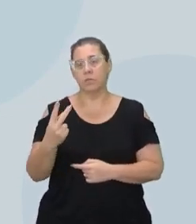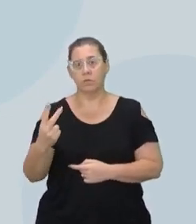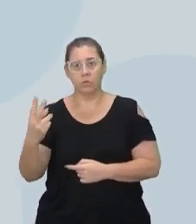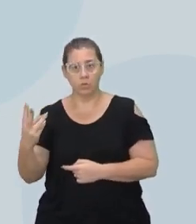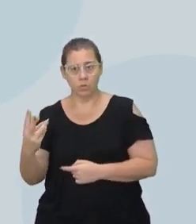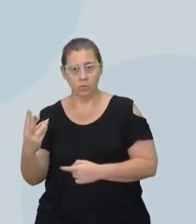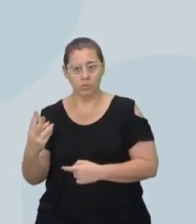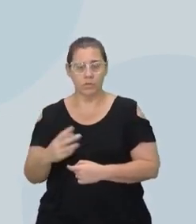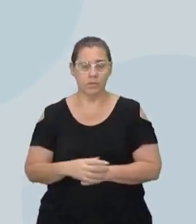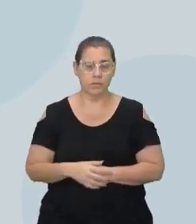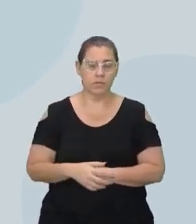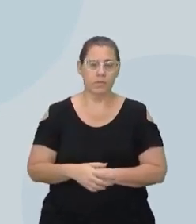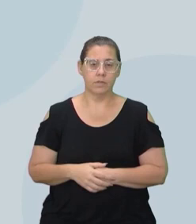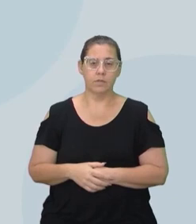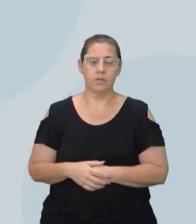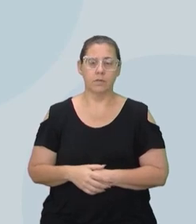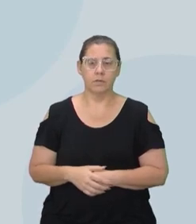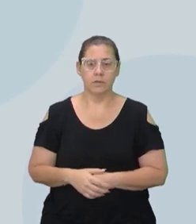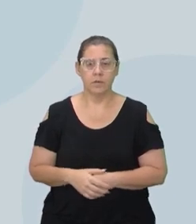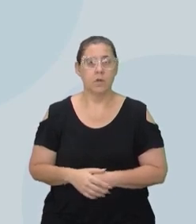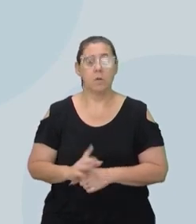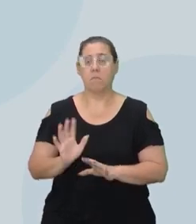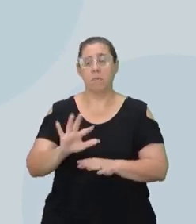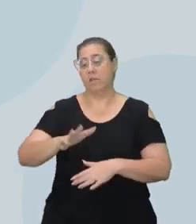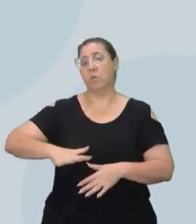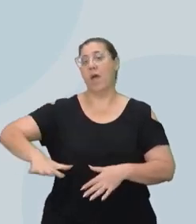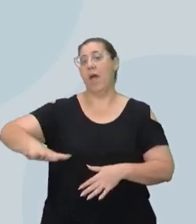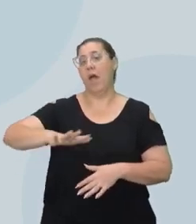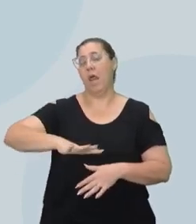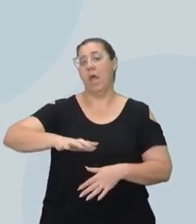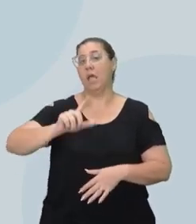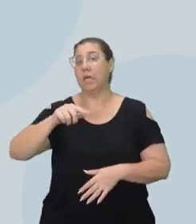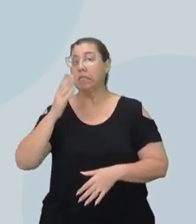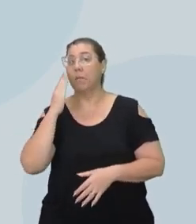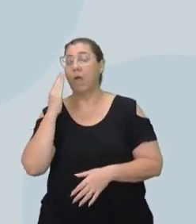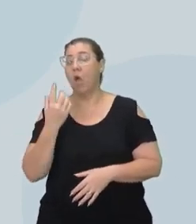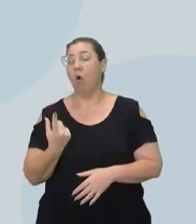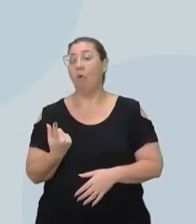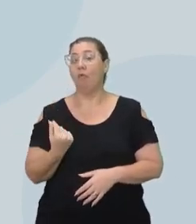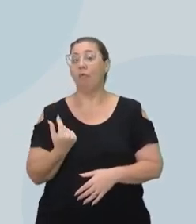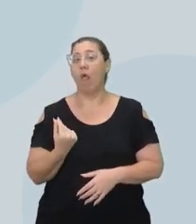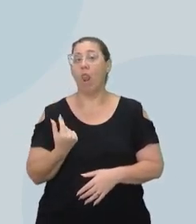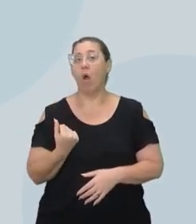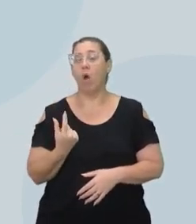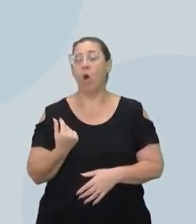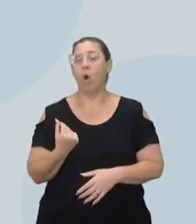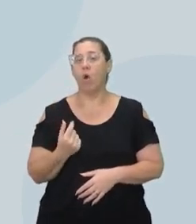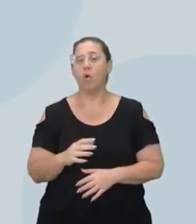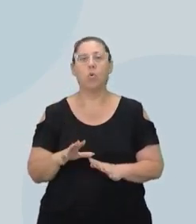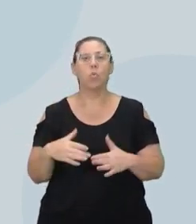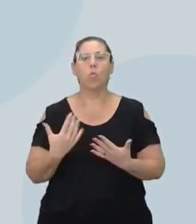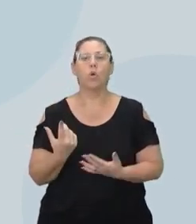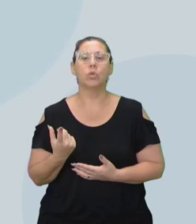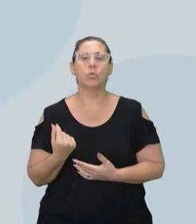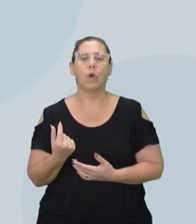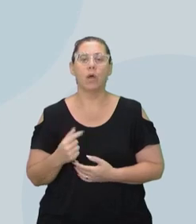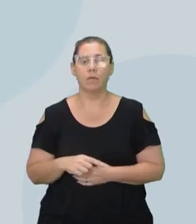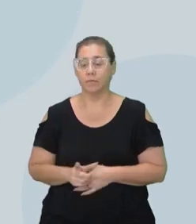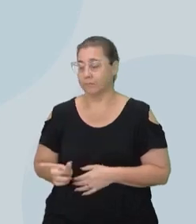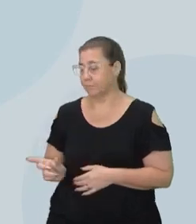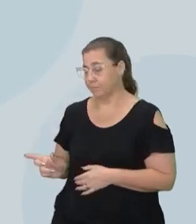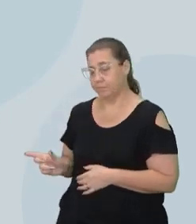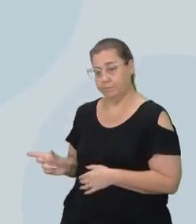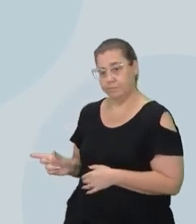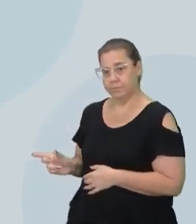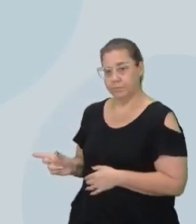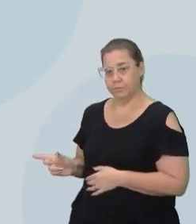112. Mas não era a área que ele queria saber. Ele queria saber quanto ia ser cobrado. E quanto que era o valor, né? O